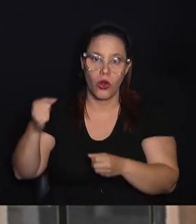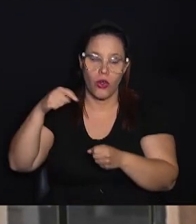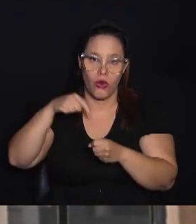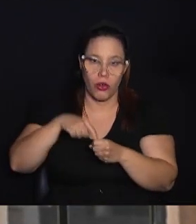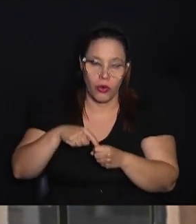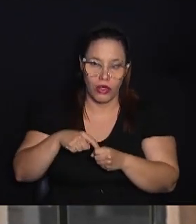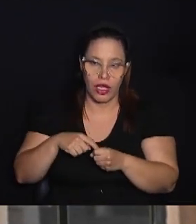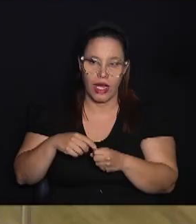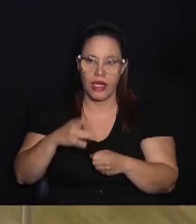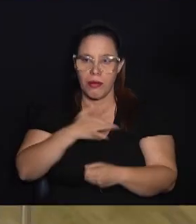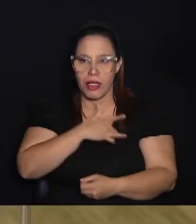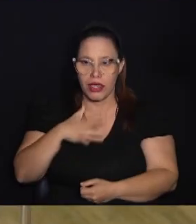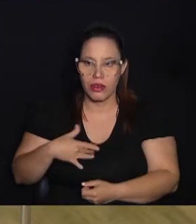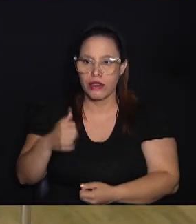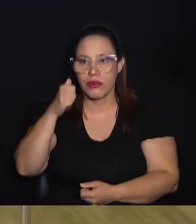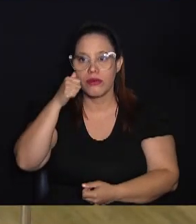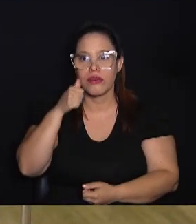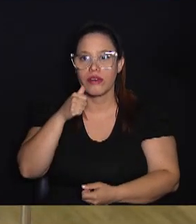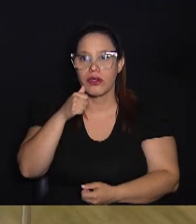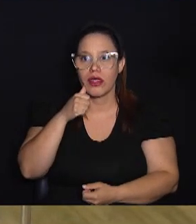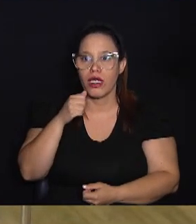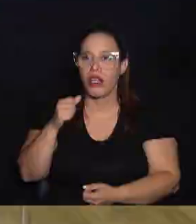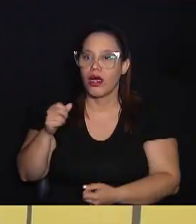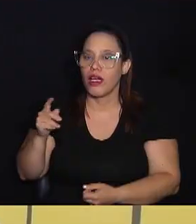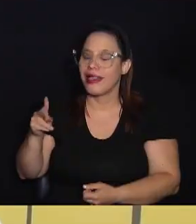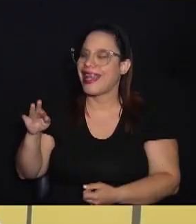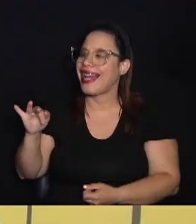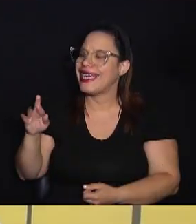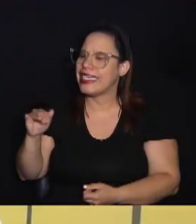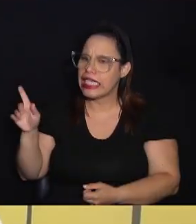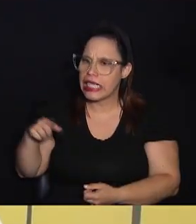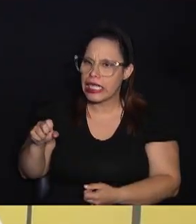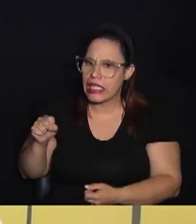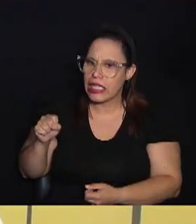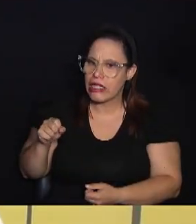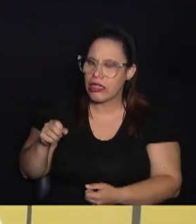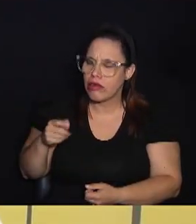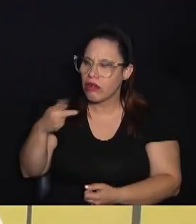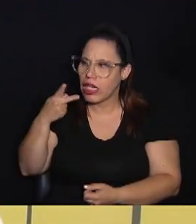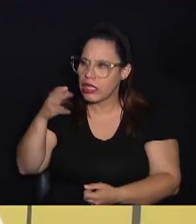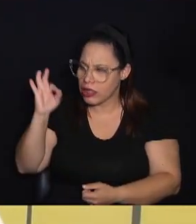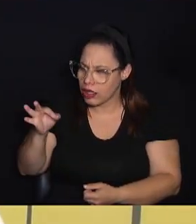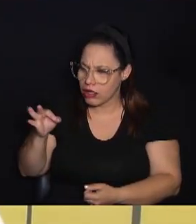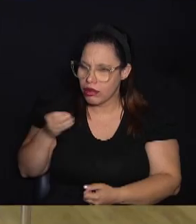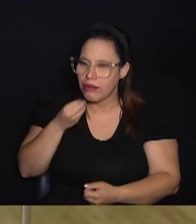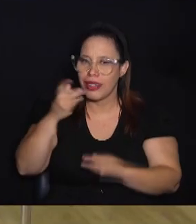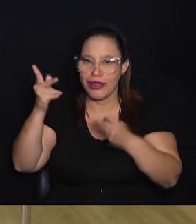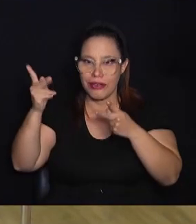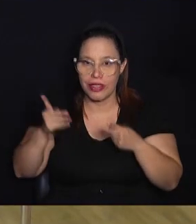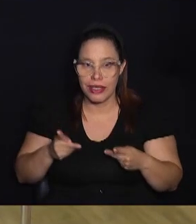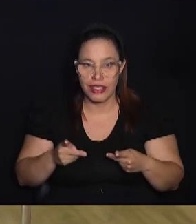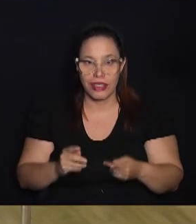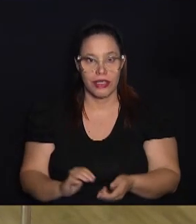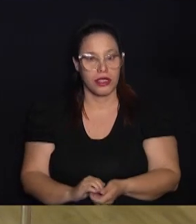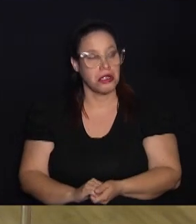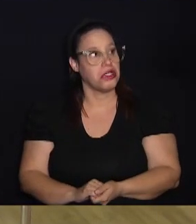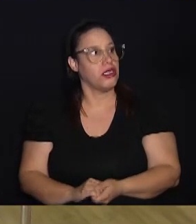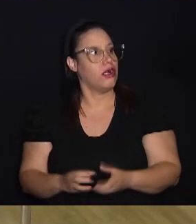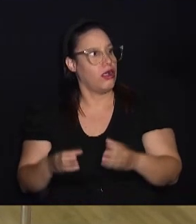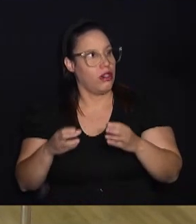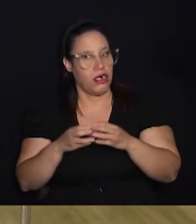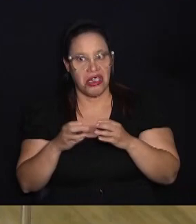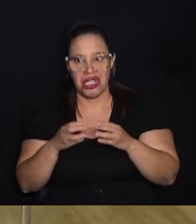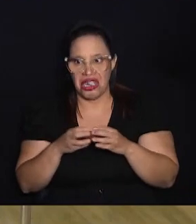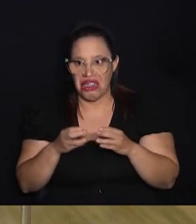mulher Doutora Taí Machado eu falei certo falou tudo certo uau Boa tarde seja bem-vinda obrigada gente que